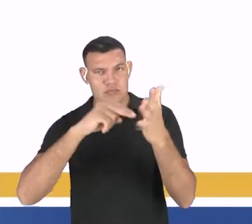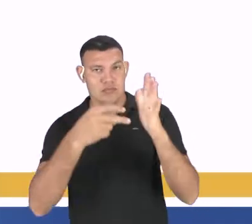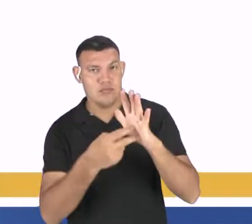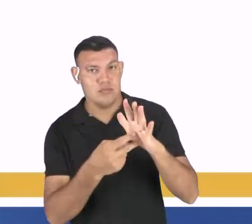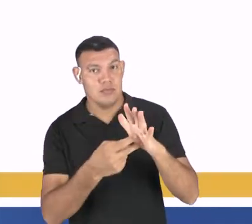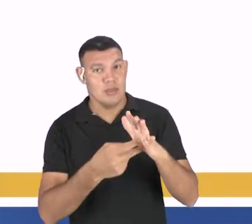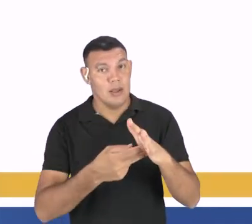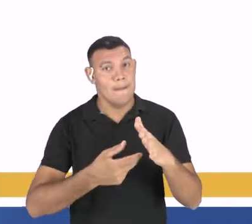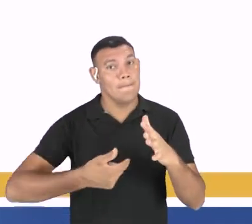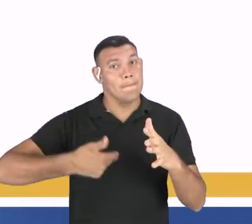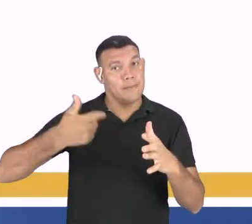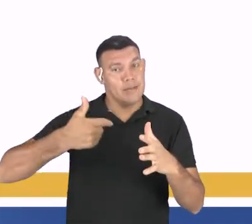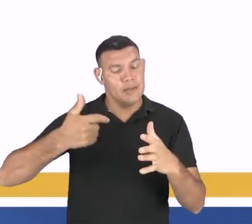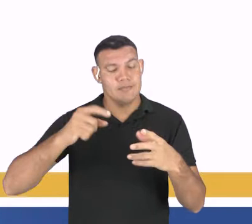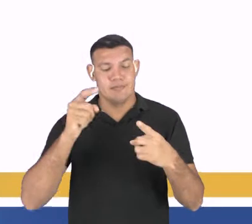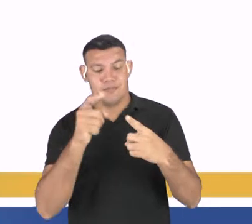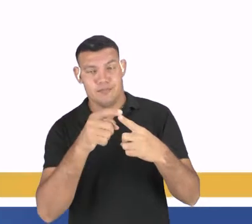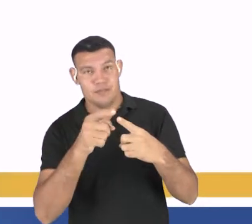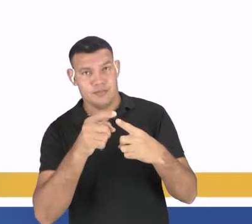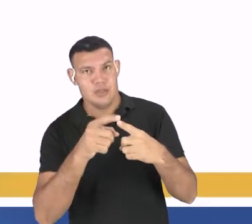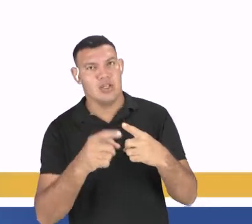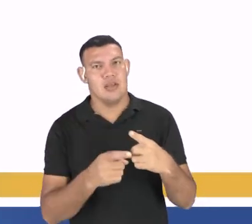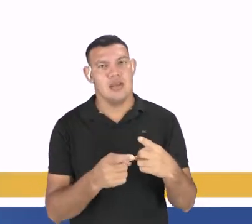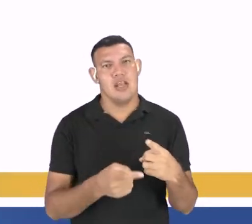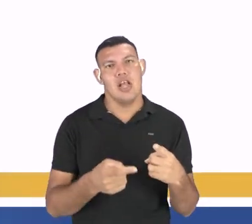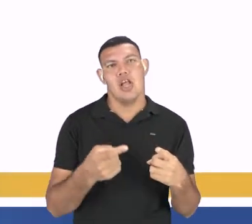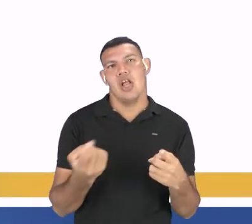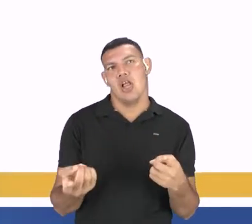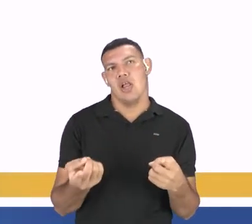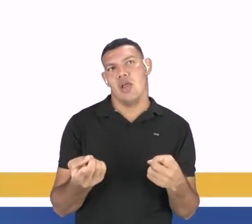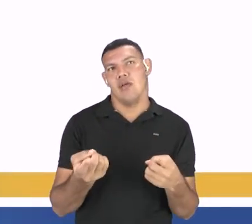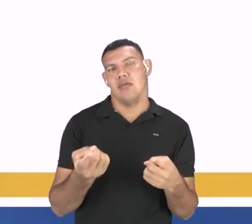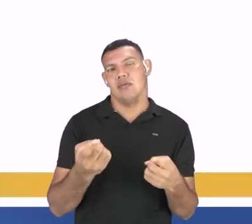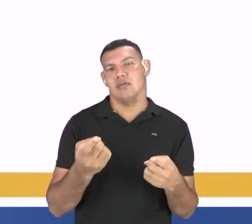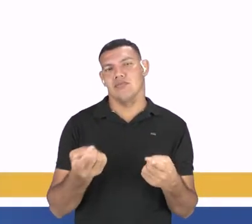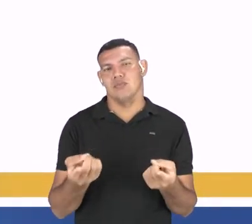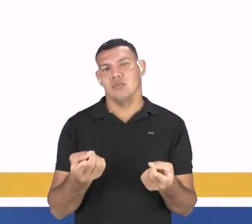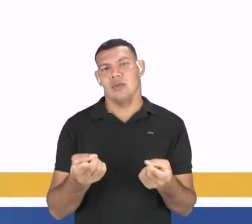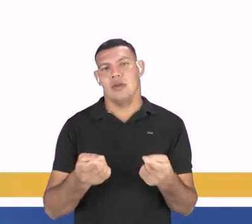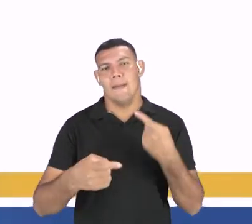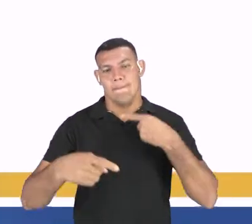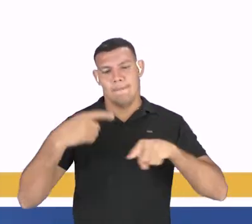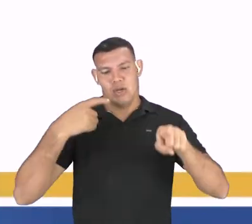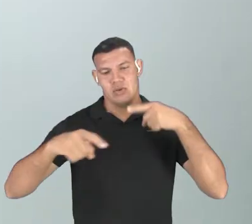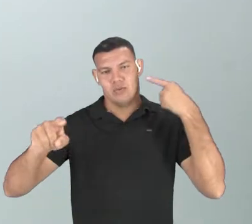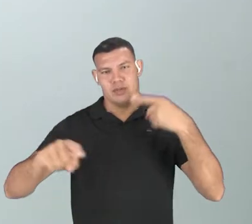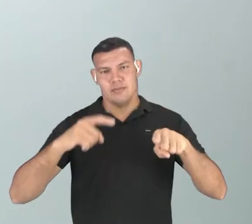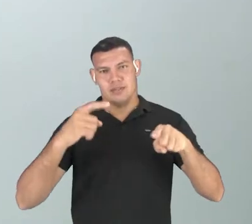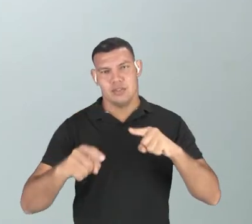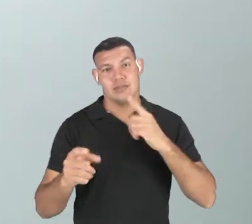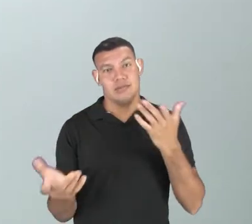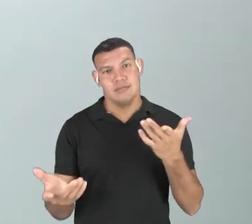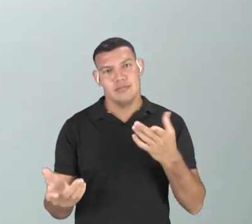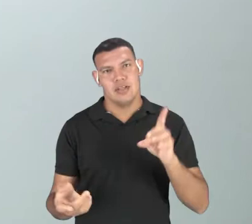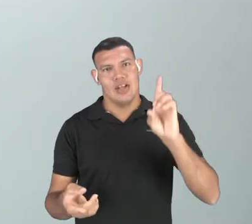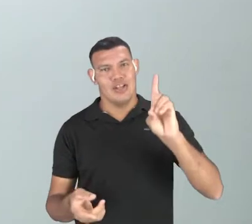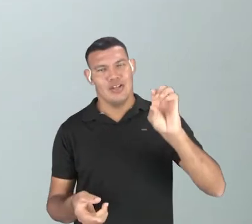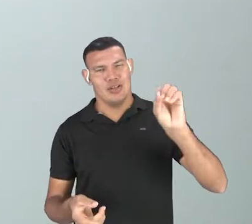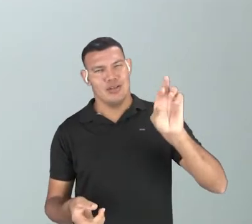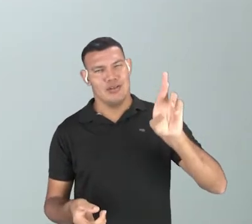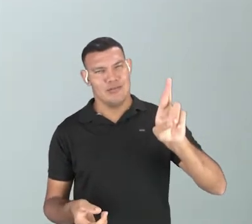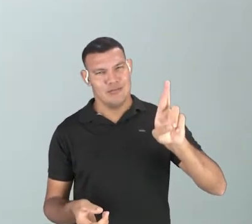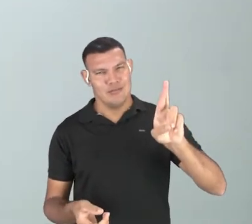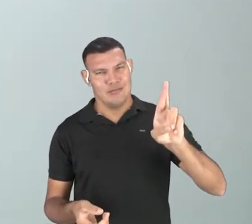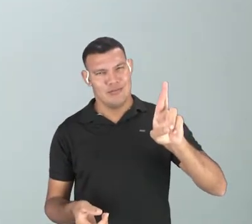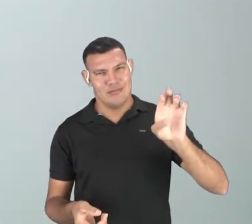primeiro ele vai ser uma nota musical. Lembra das notas musicais? Do, re, mi, fa, sol, la, si. Olha o si aí aparecendo. Em